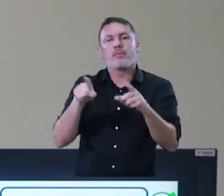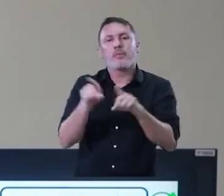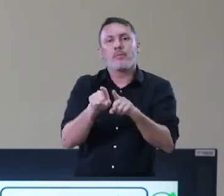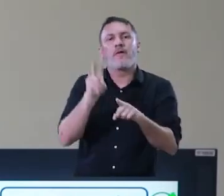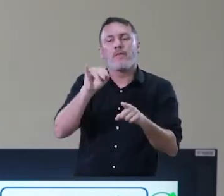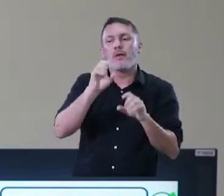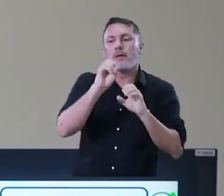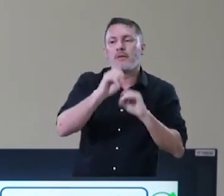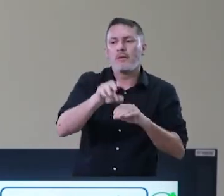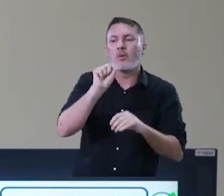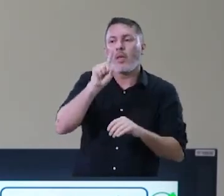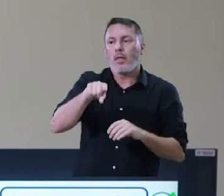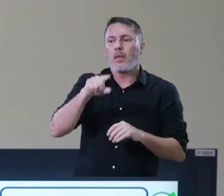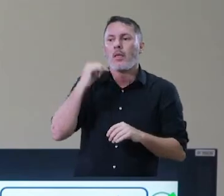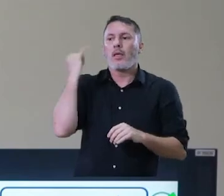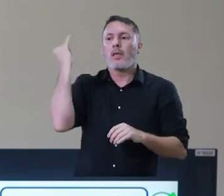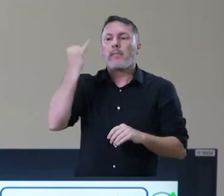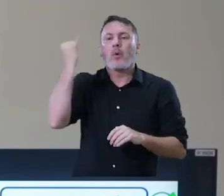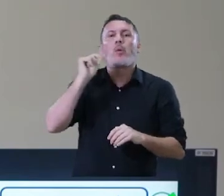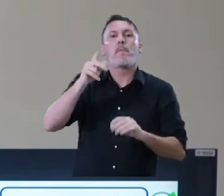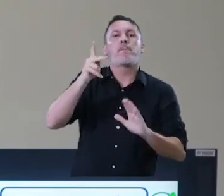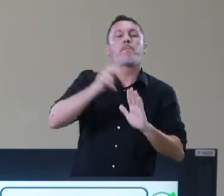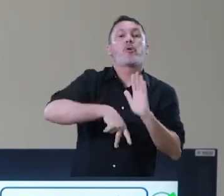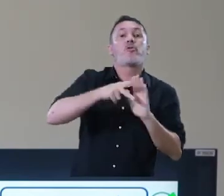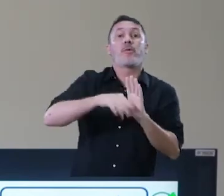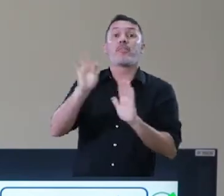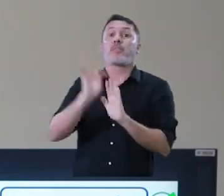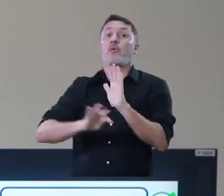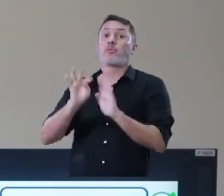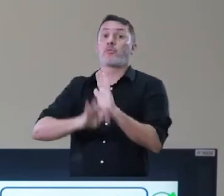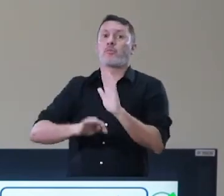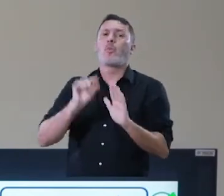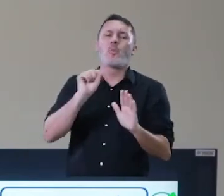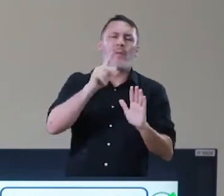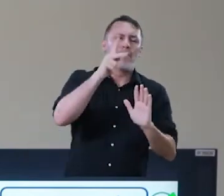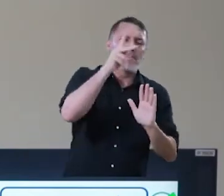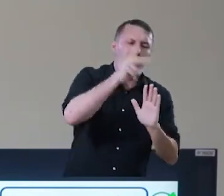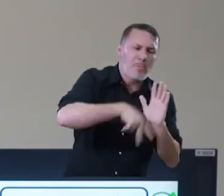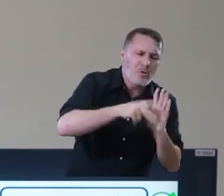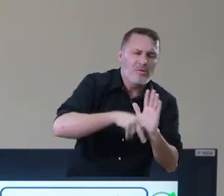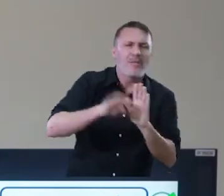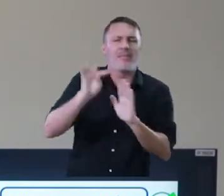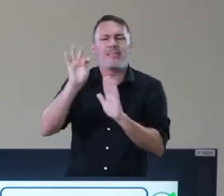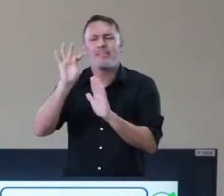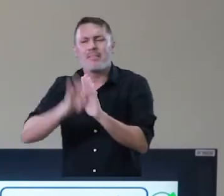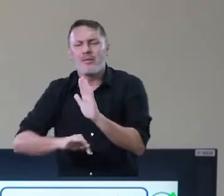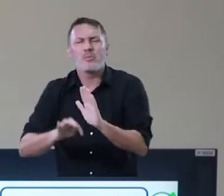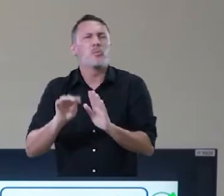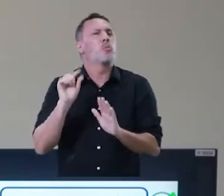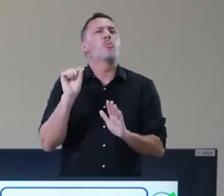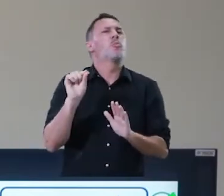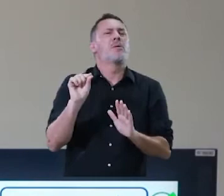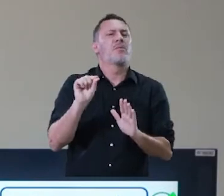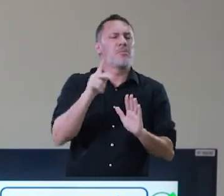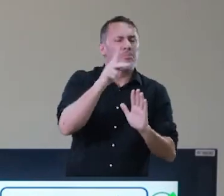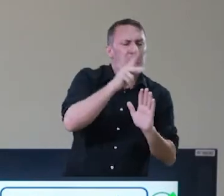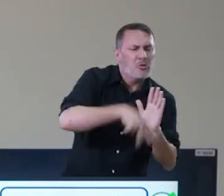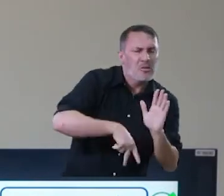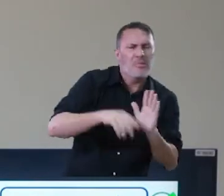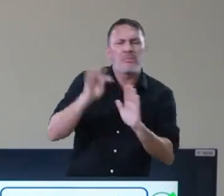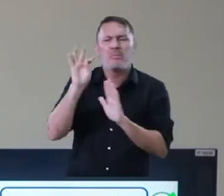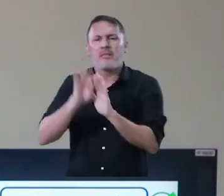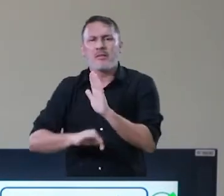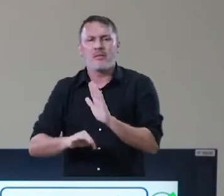outro assunto que nós vamos trabalhar é um assunto muito importante que fala do projeto do texto. O que é o projeto do texto? Não